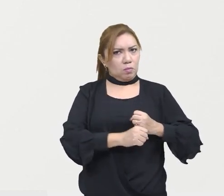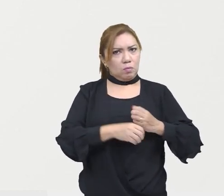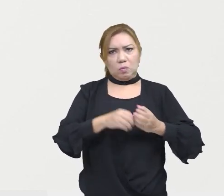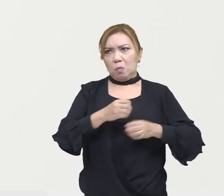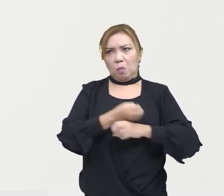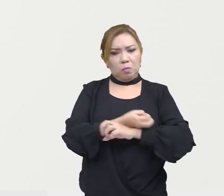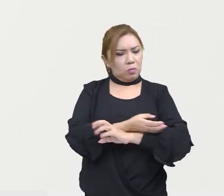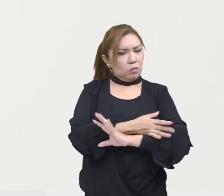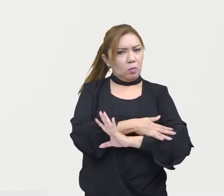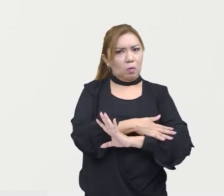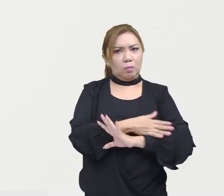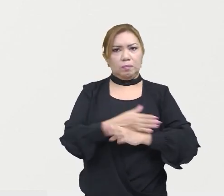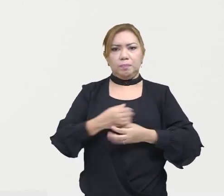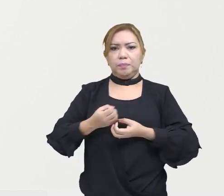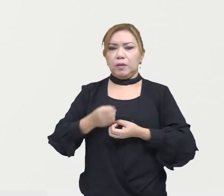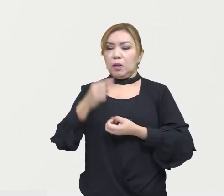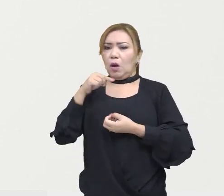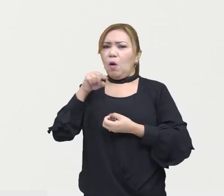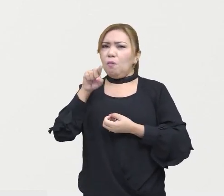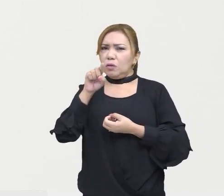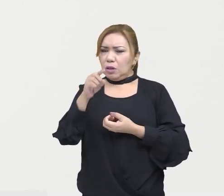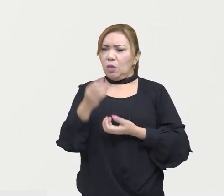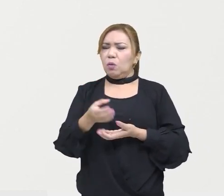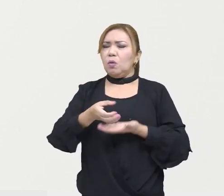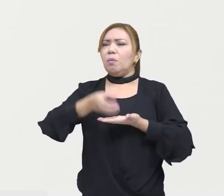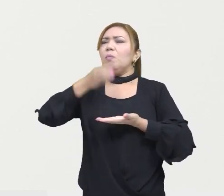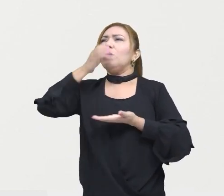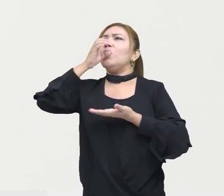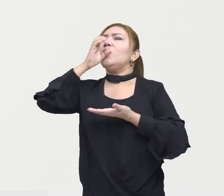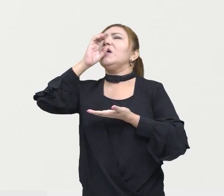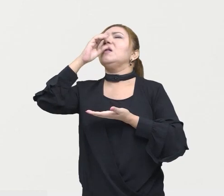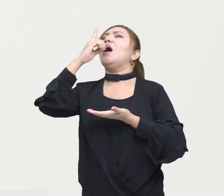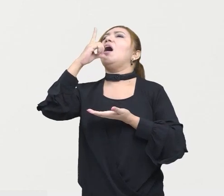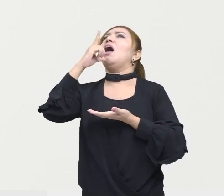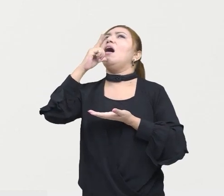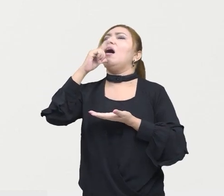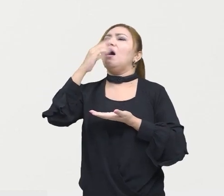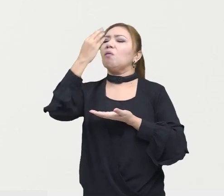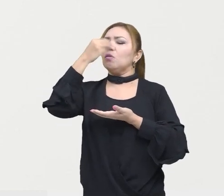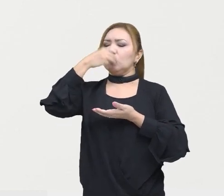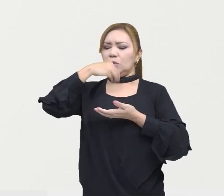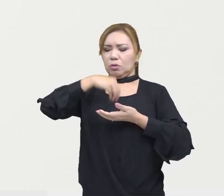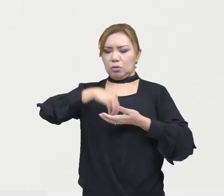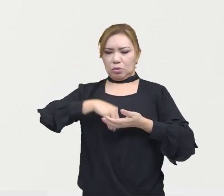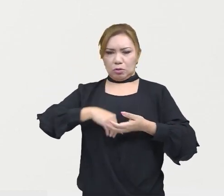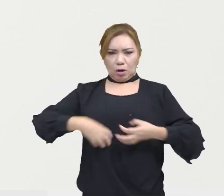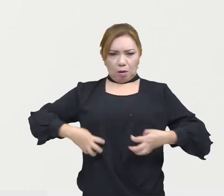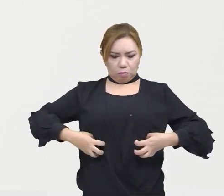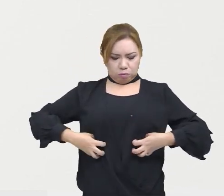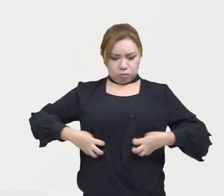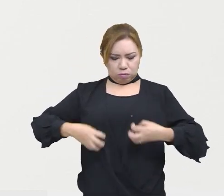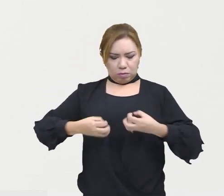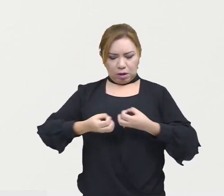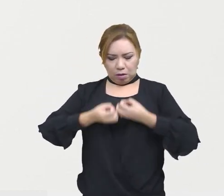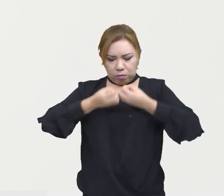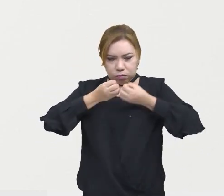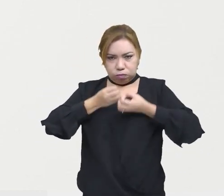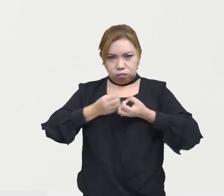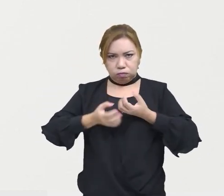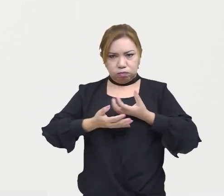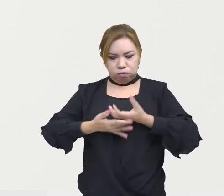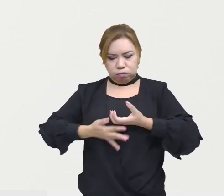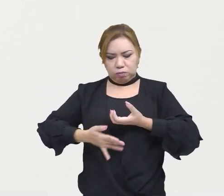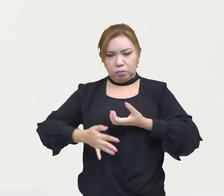vocês tomam muita água, dá vontade de ir no banheiro? Então, o excesso de água, ele é expelido